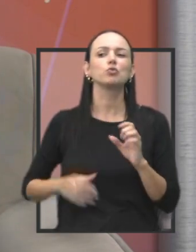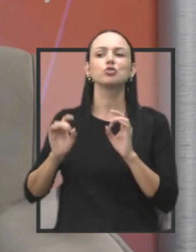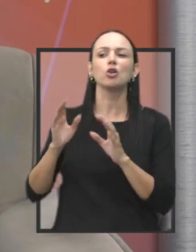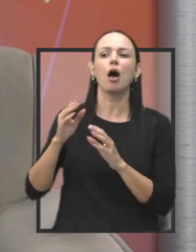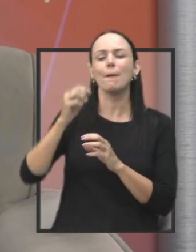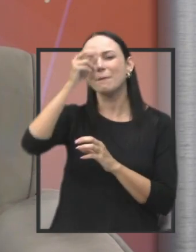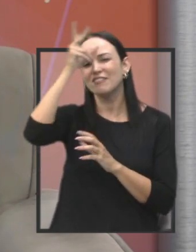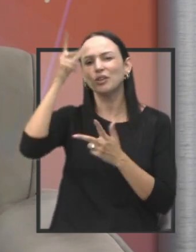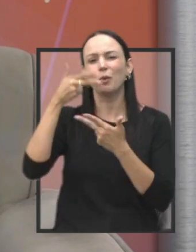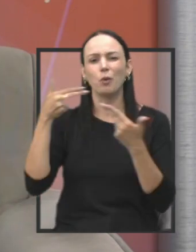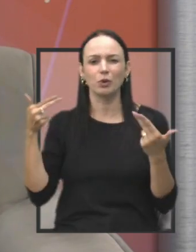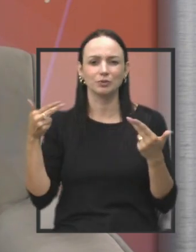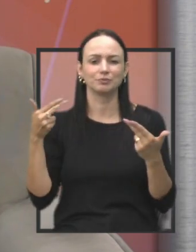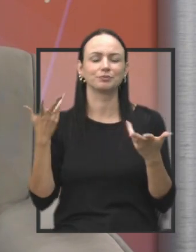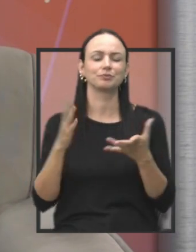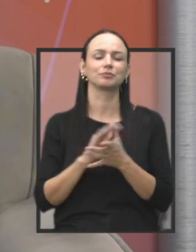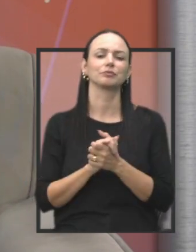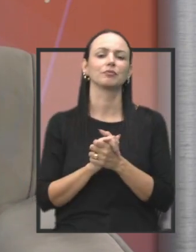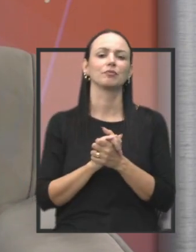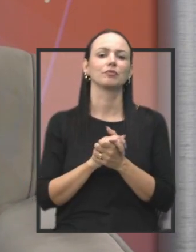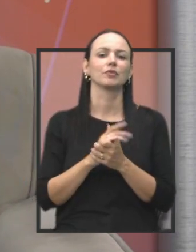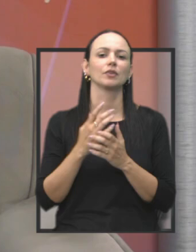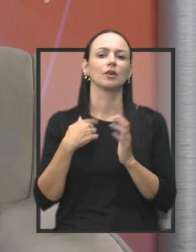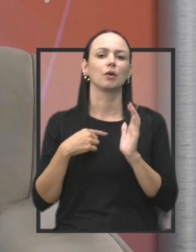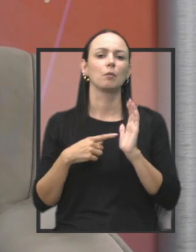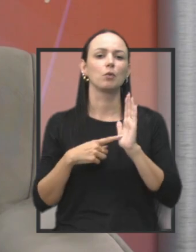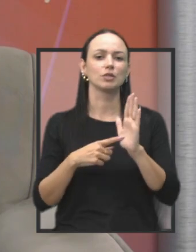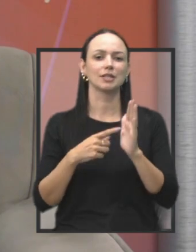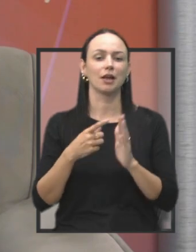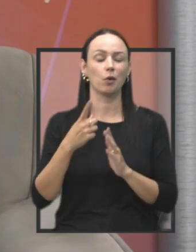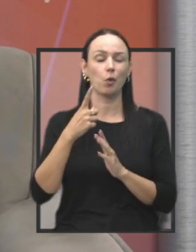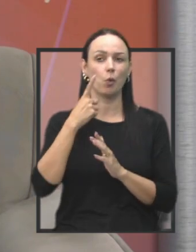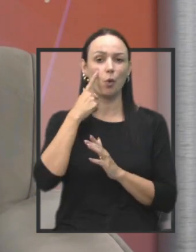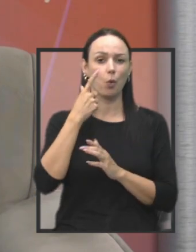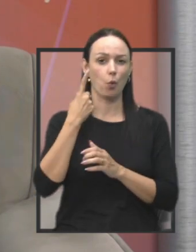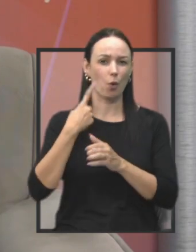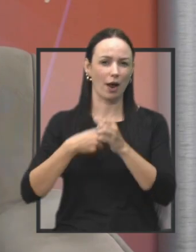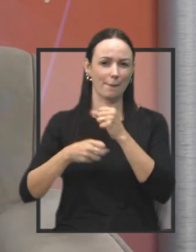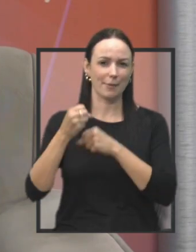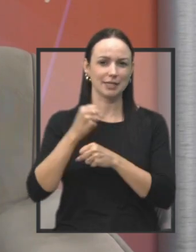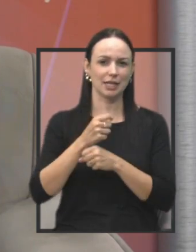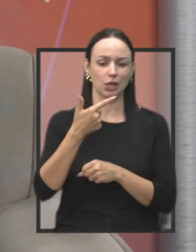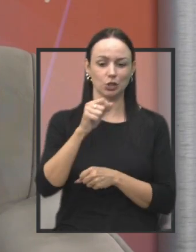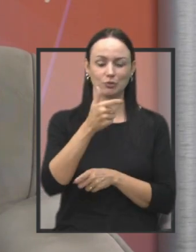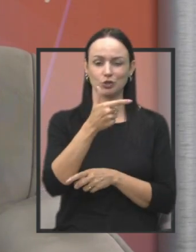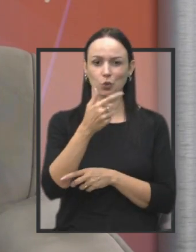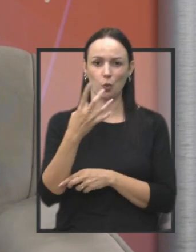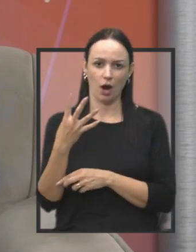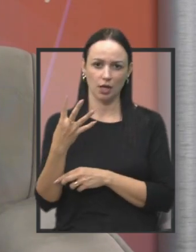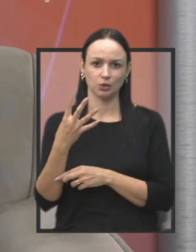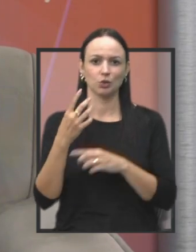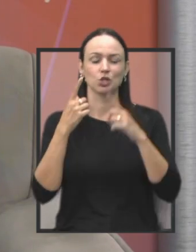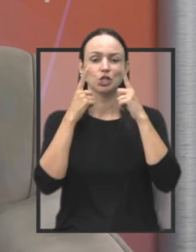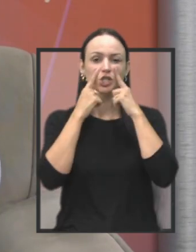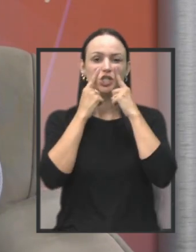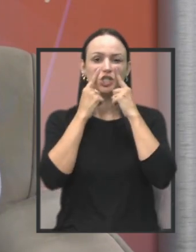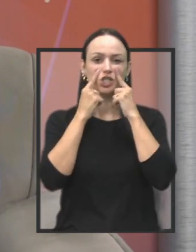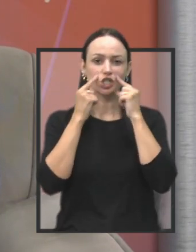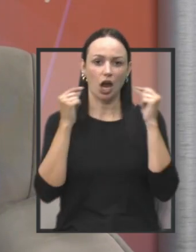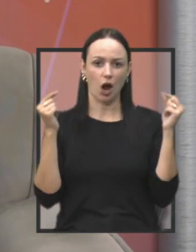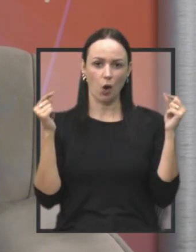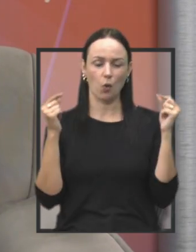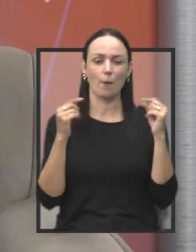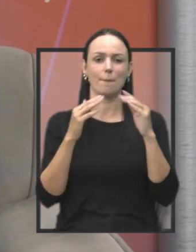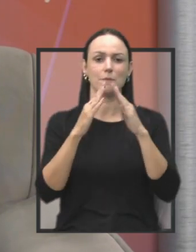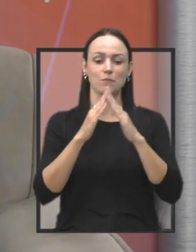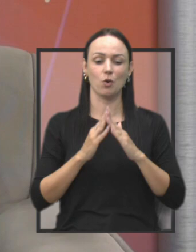para a gente ilustrar a nosso bate-papo. O ano passado, 2024, Jaú, domiciliados